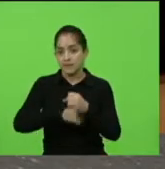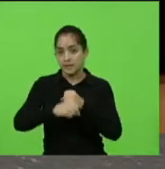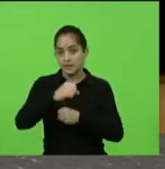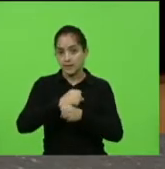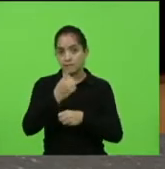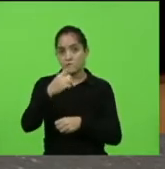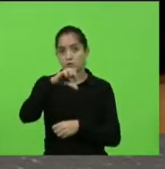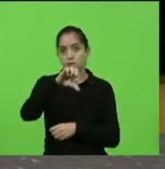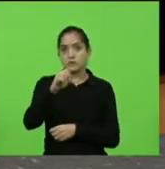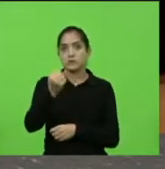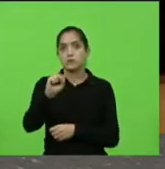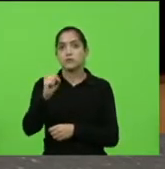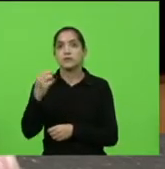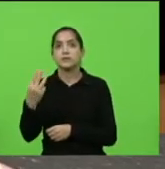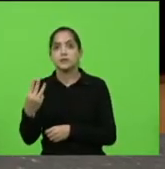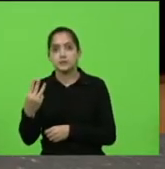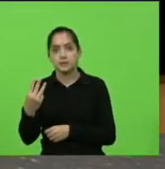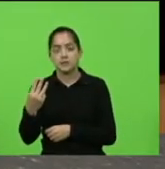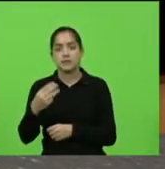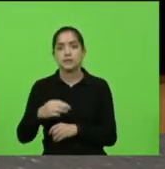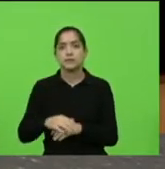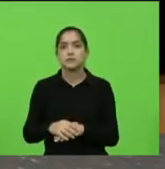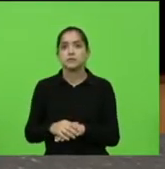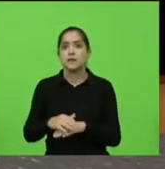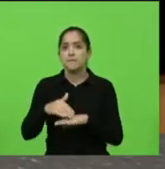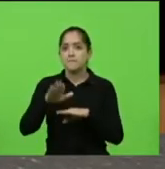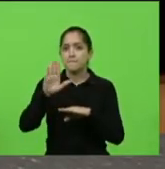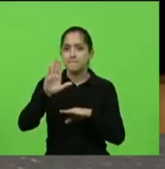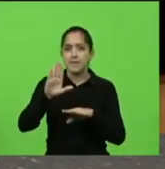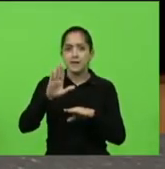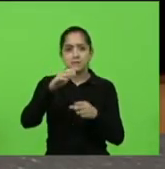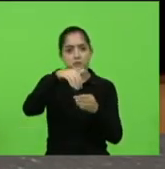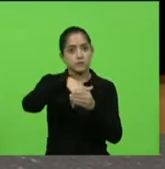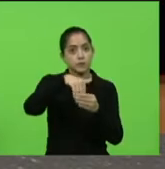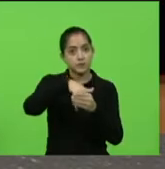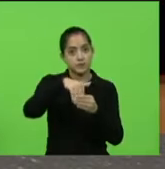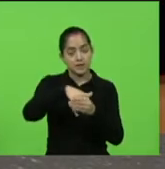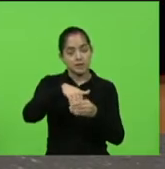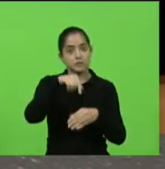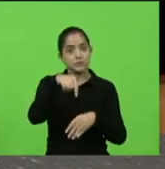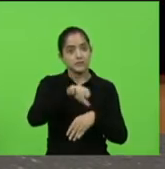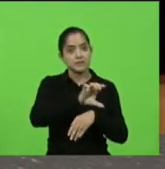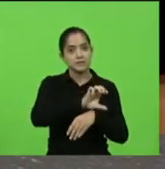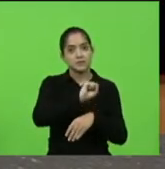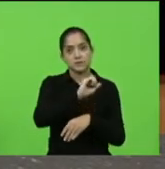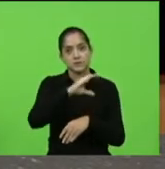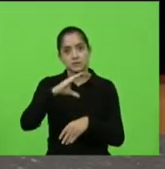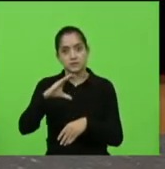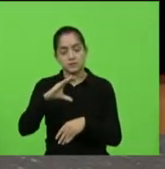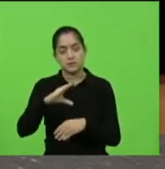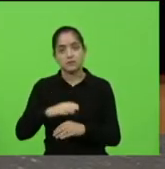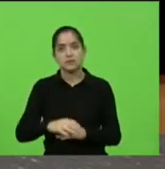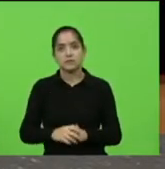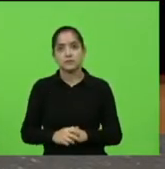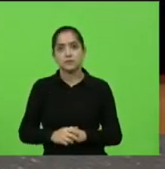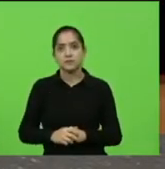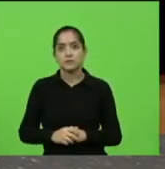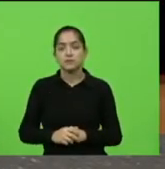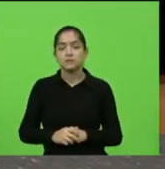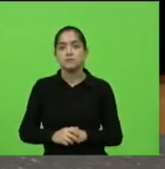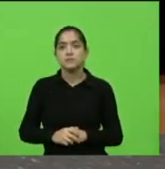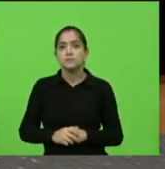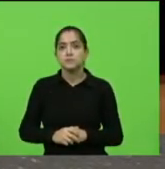83, como um dos mais votados em Santa Catarina, foi guindado a